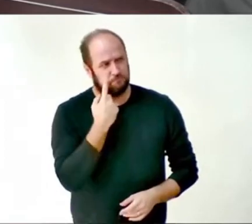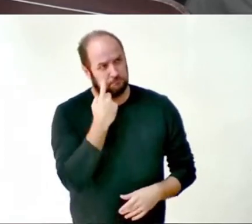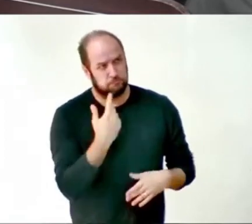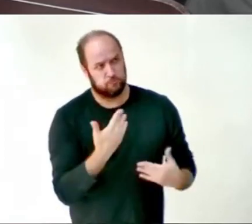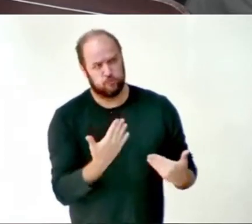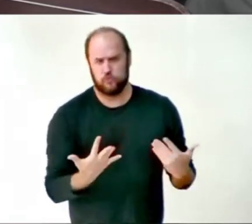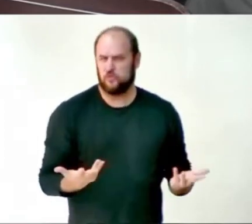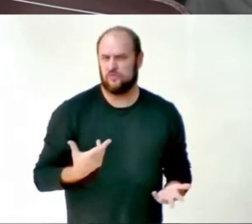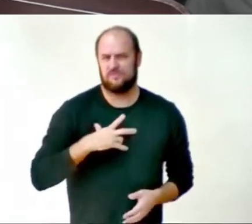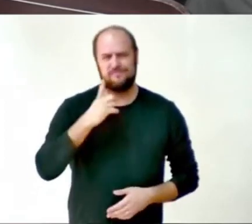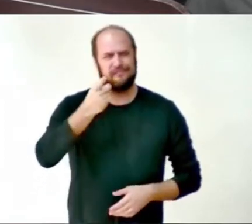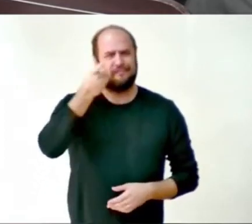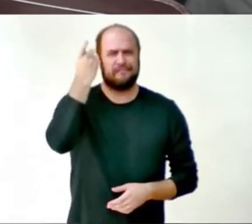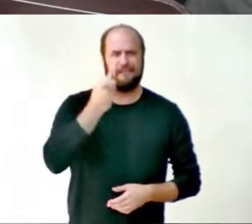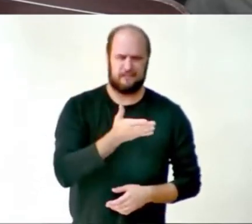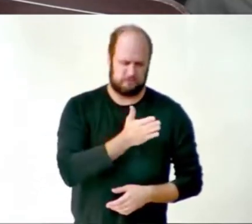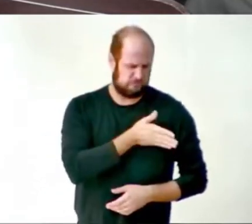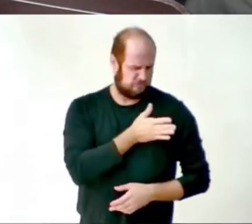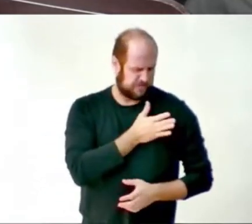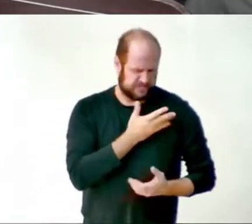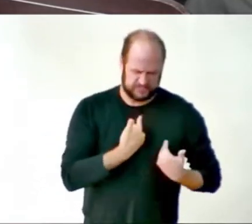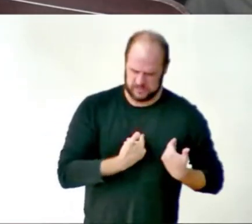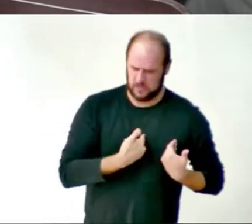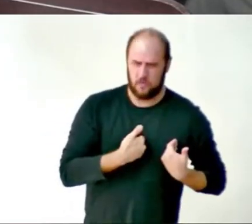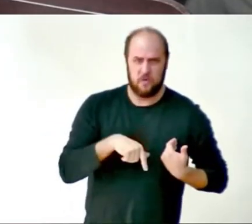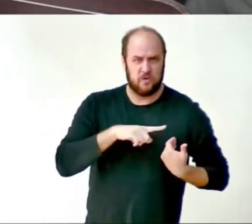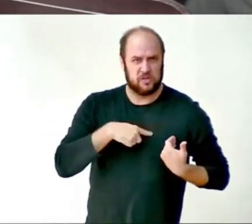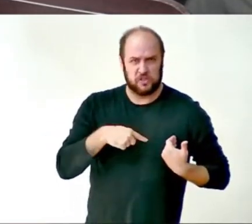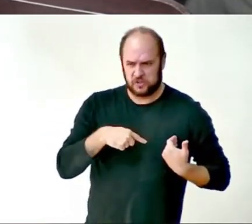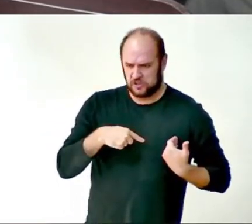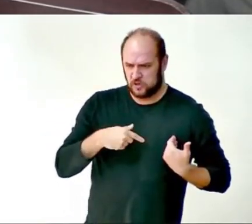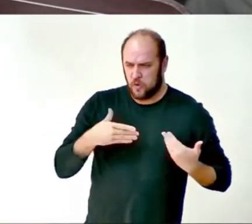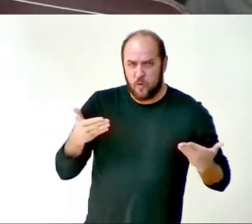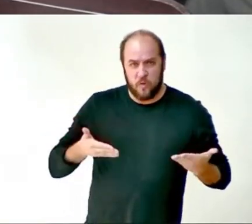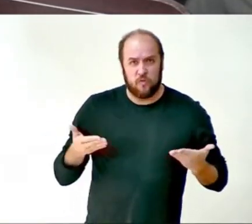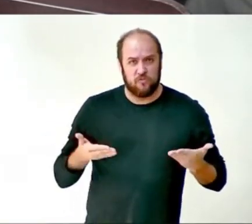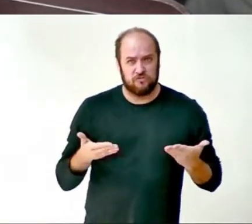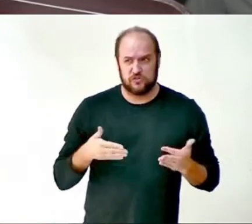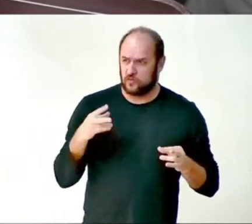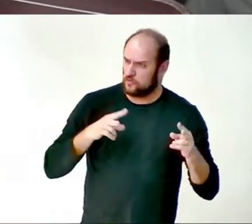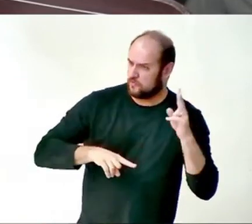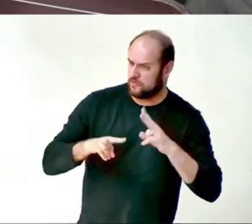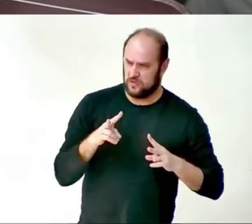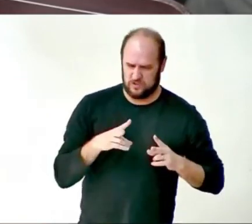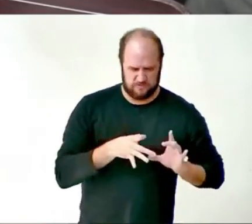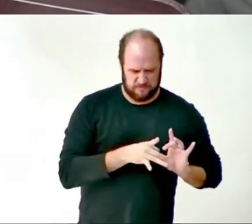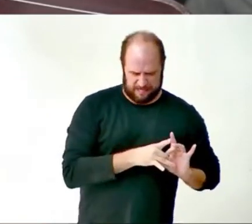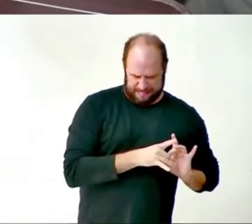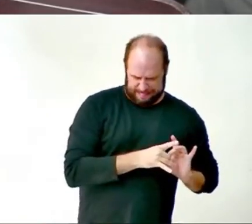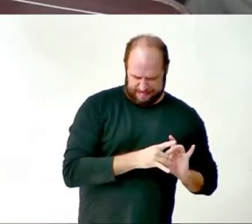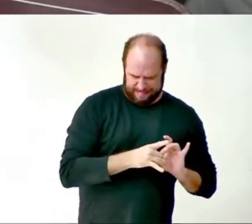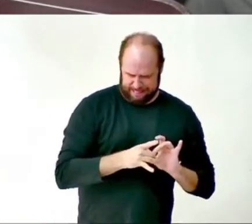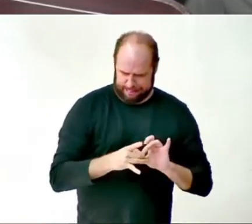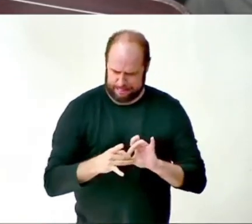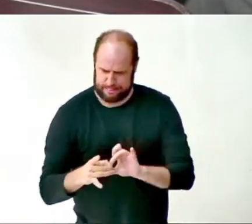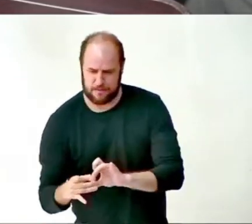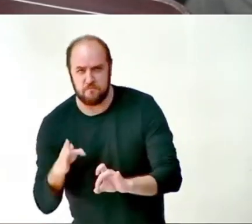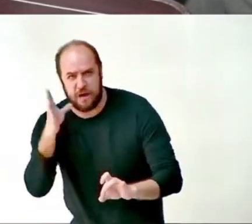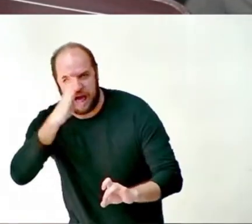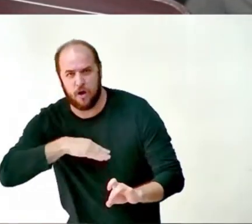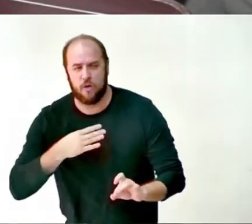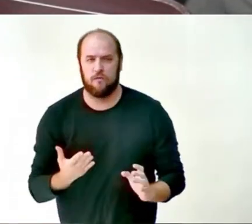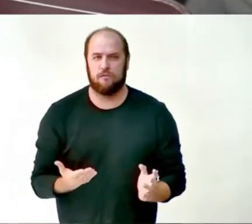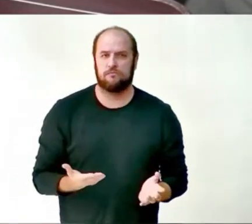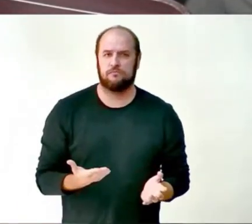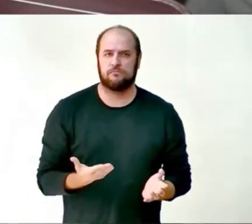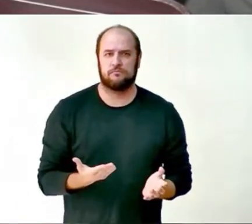pergunto, será que nossos corações não são arrastados em tempos como os nossos para a prática do mal? Será